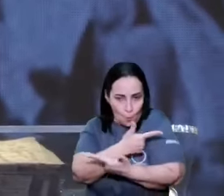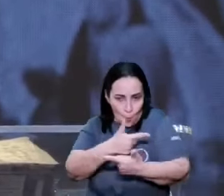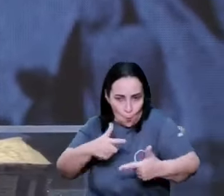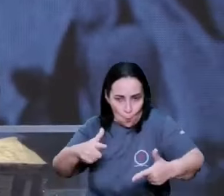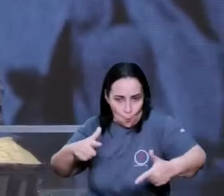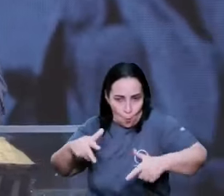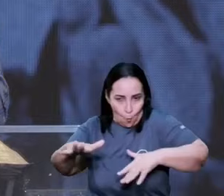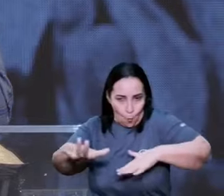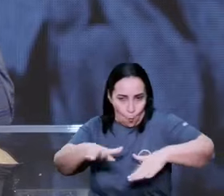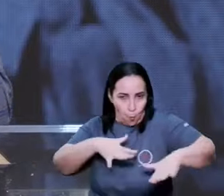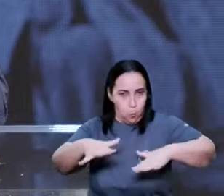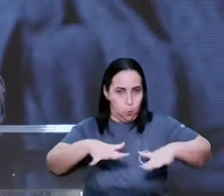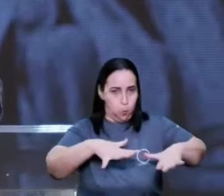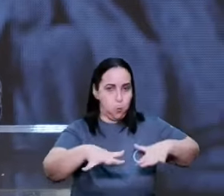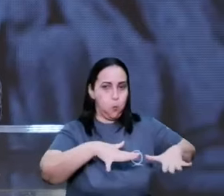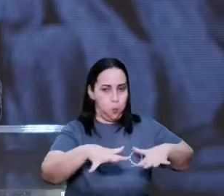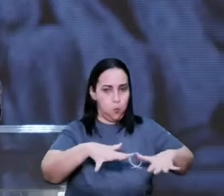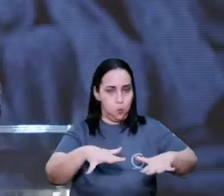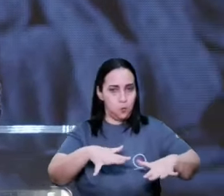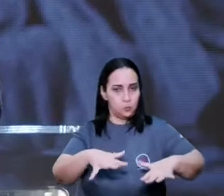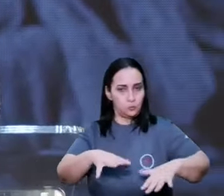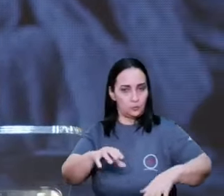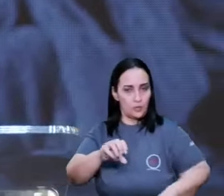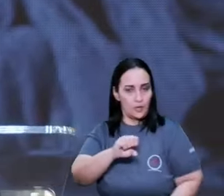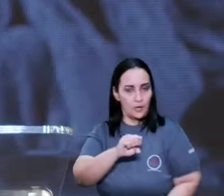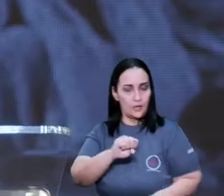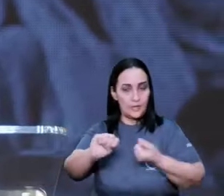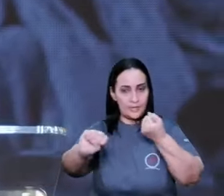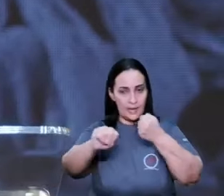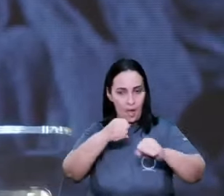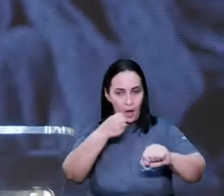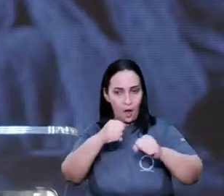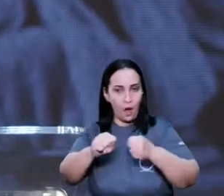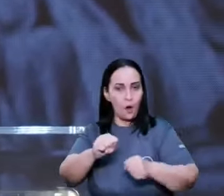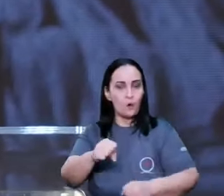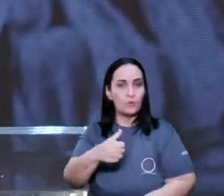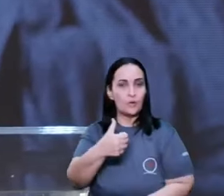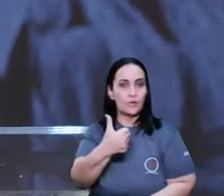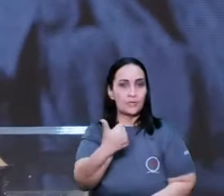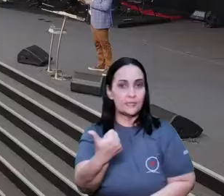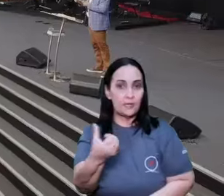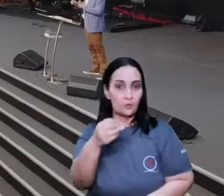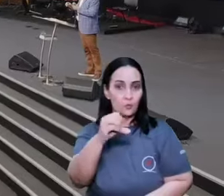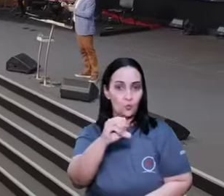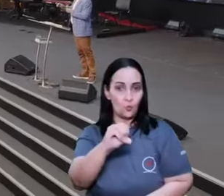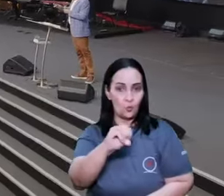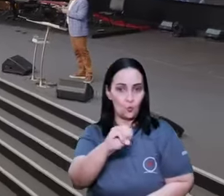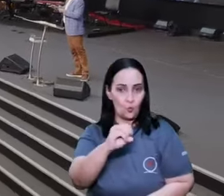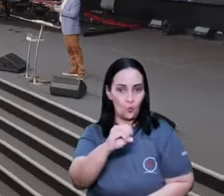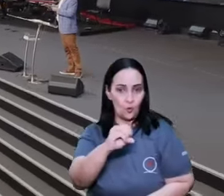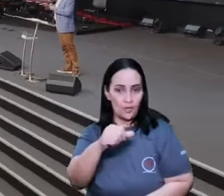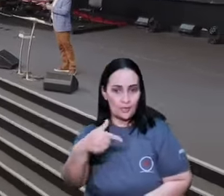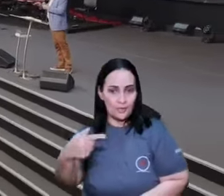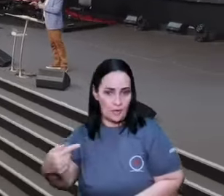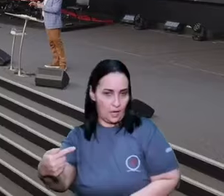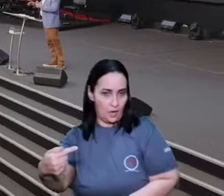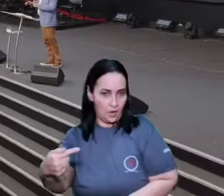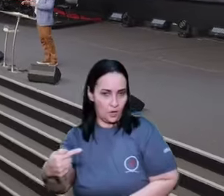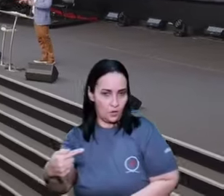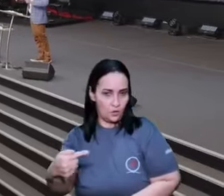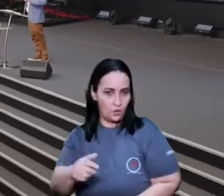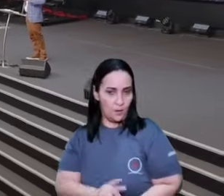ainda no Salmo 107 Versículo 20 não diz que ele envia a sua palavra na terra e os